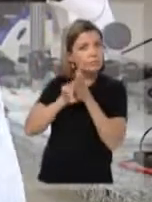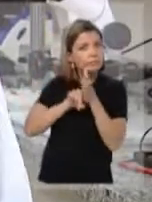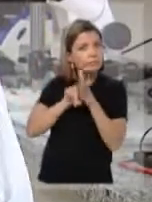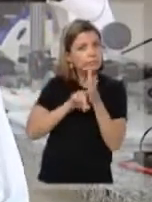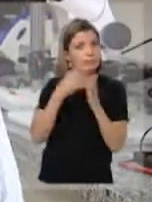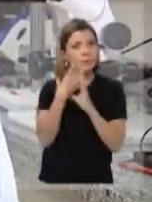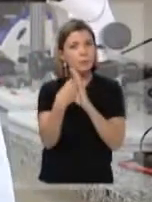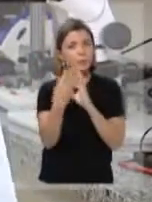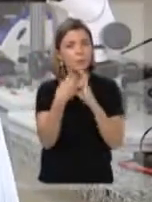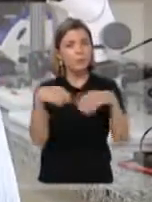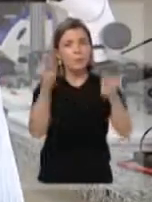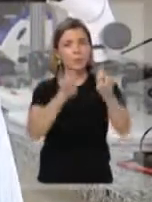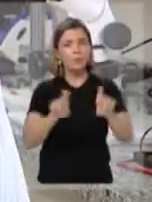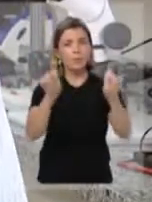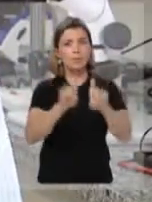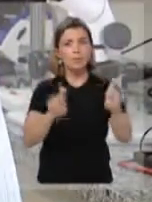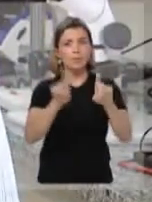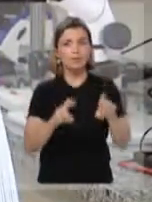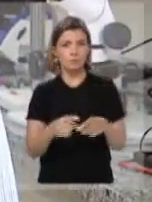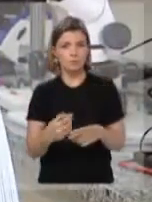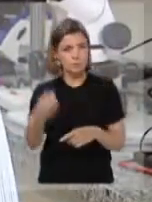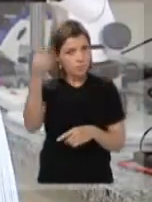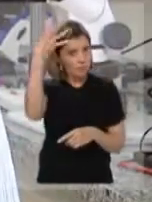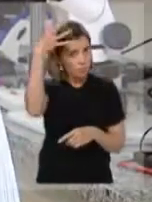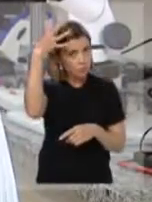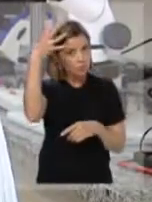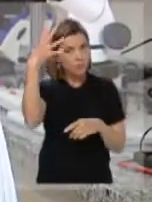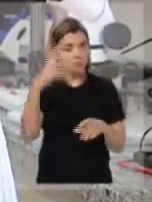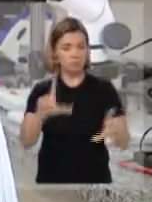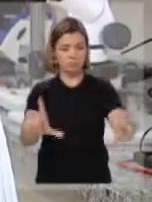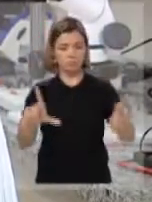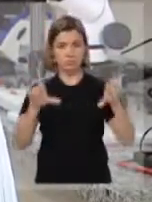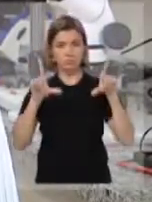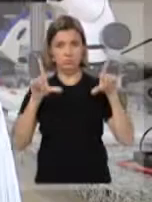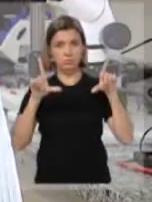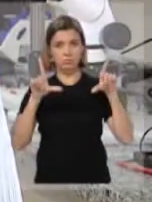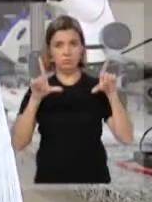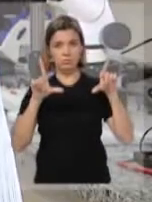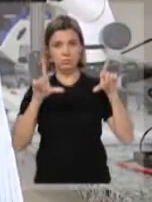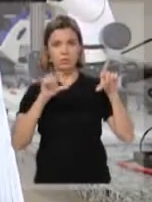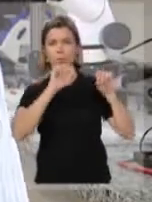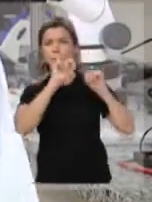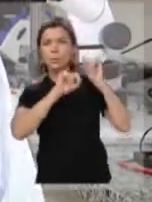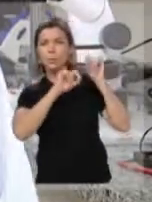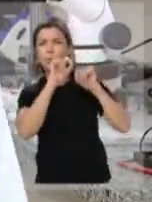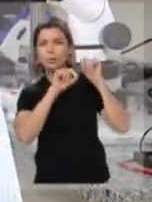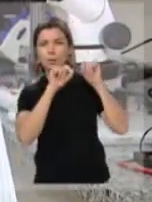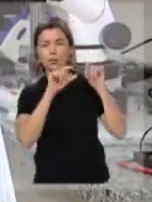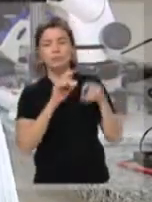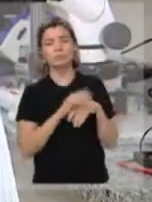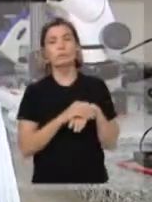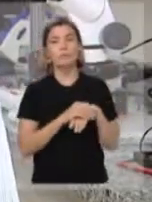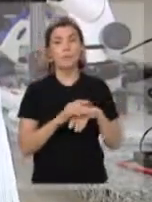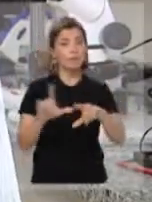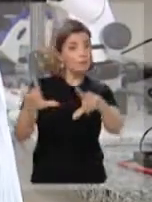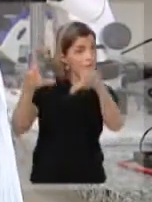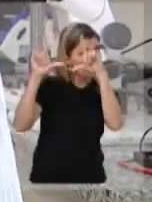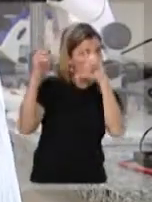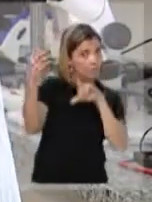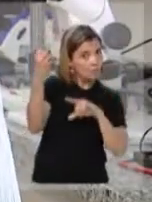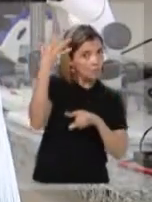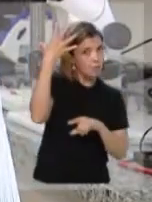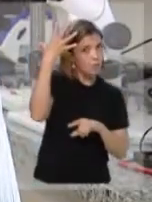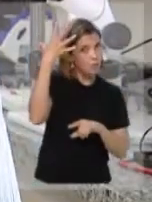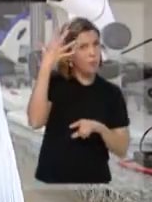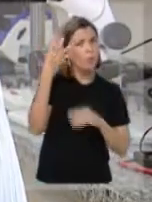de escalpo são os sinais de eletroencefalografia. E os sinais de encefalografia é uma medida,